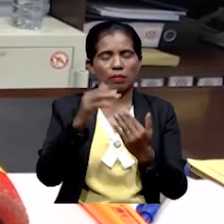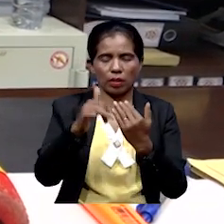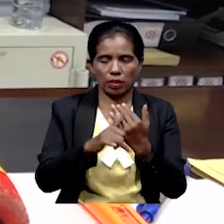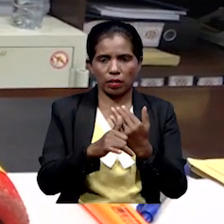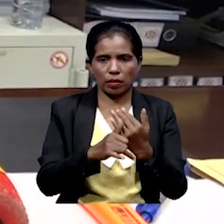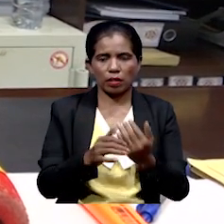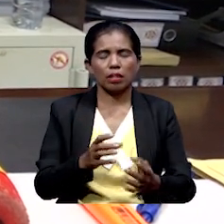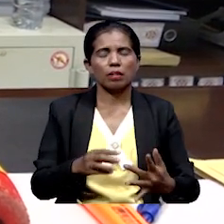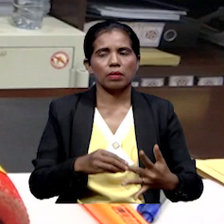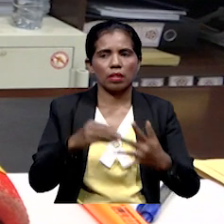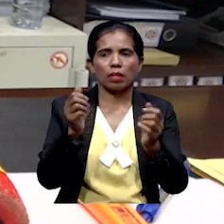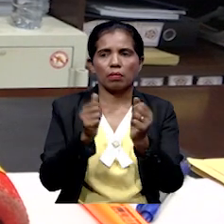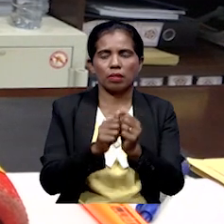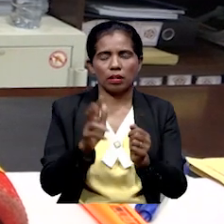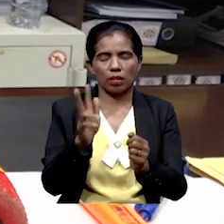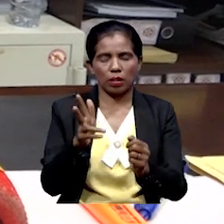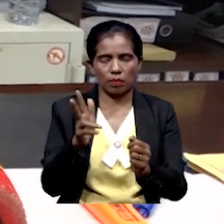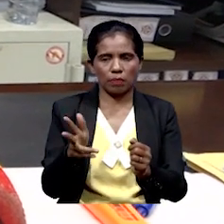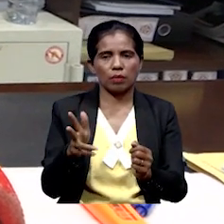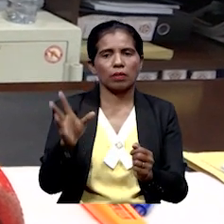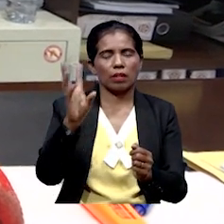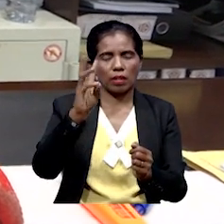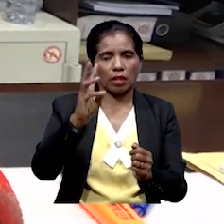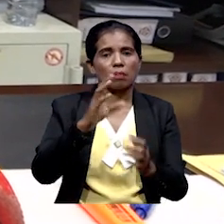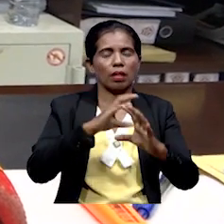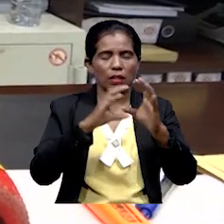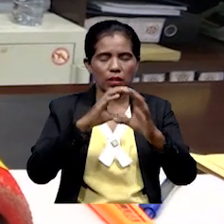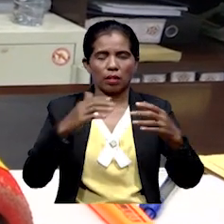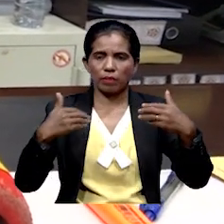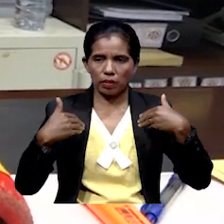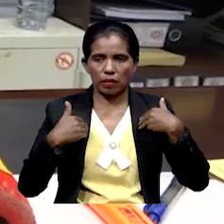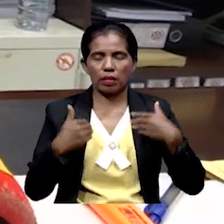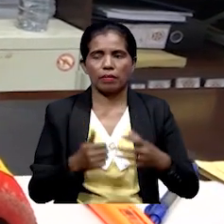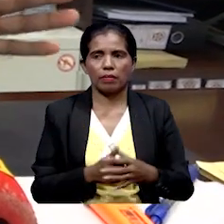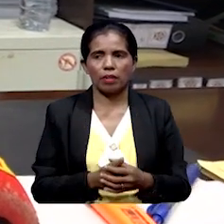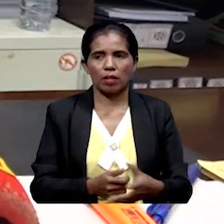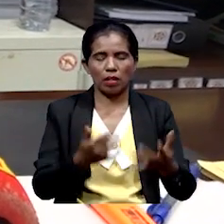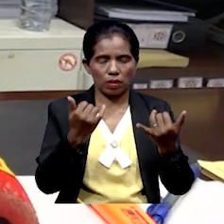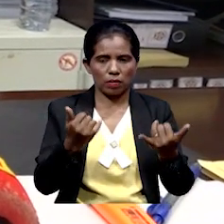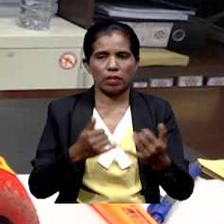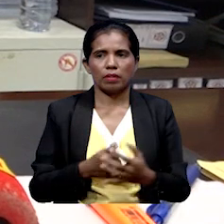ho delegação, na moto 36 unidades nebe iha, ne preparado e horas ne darau,